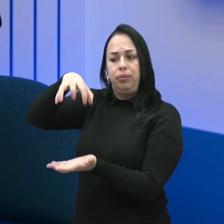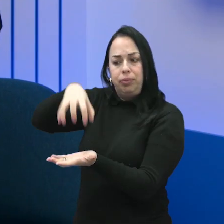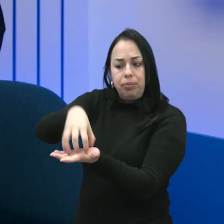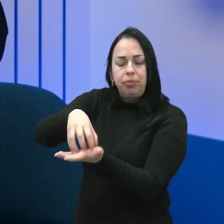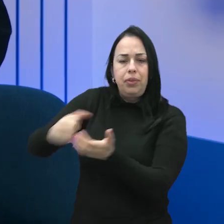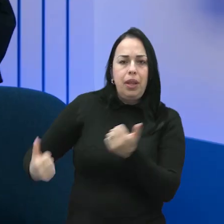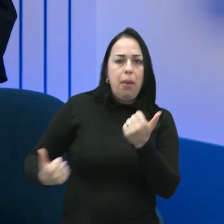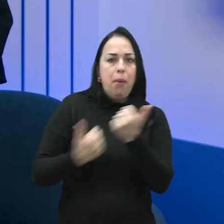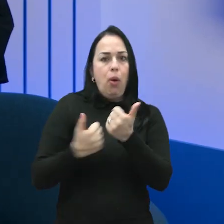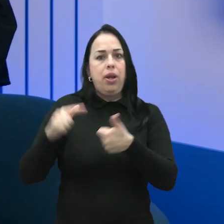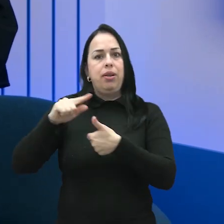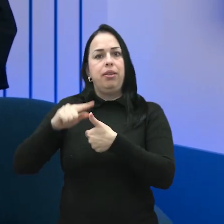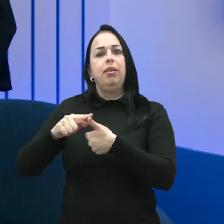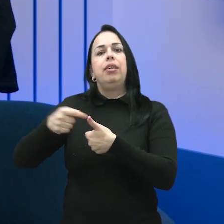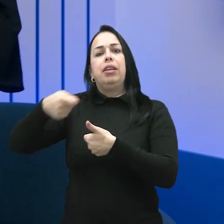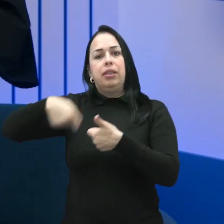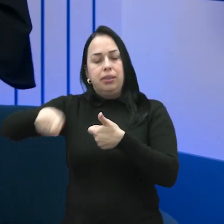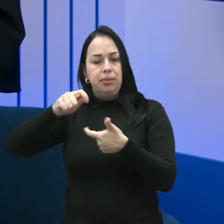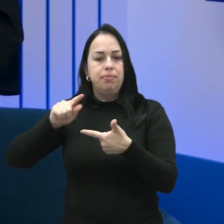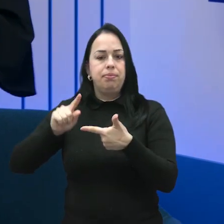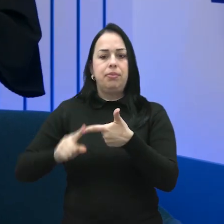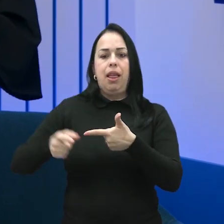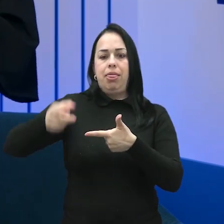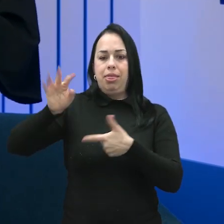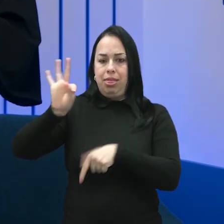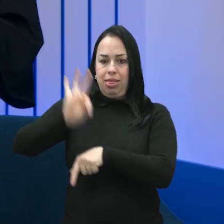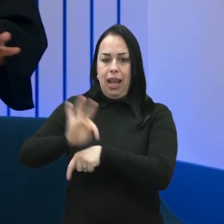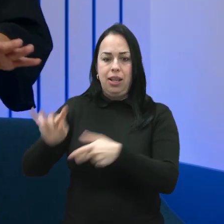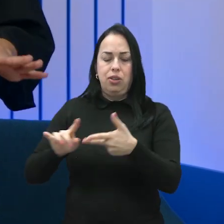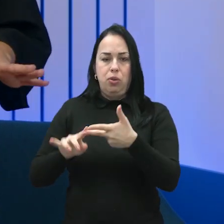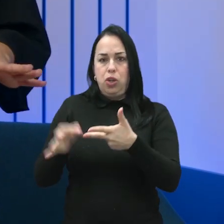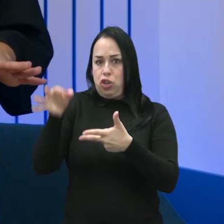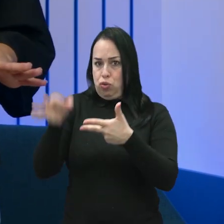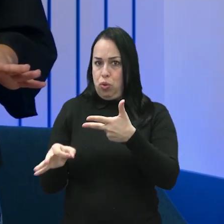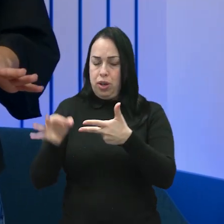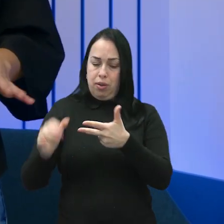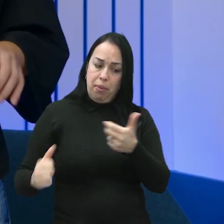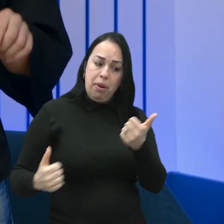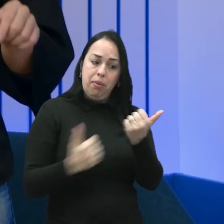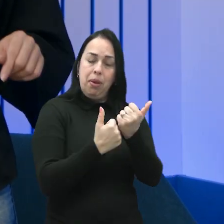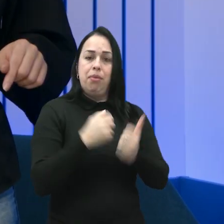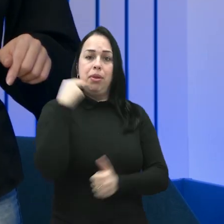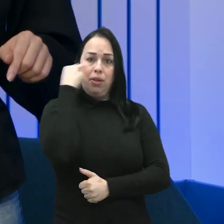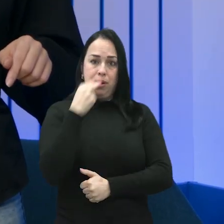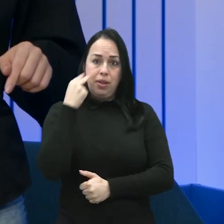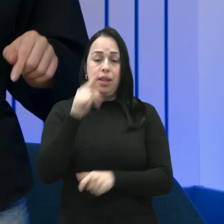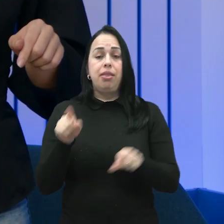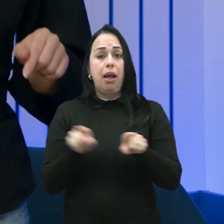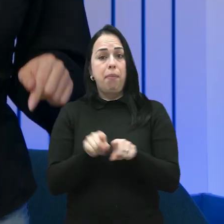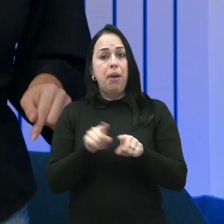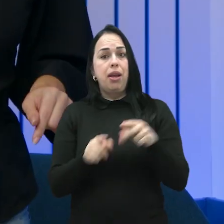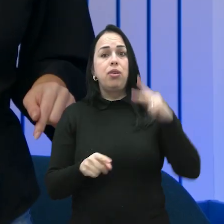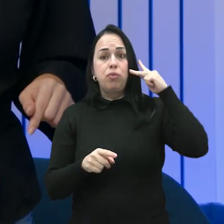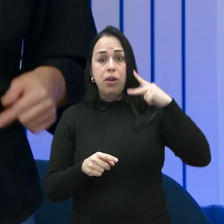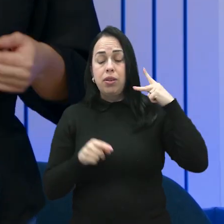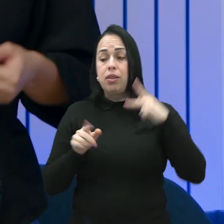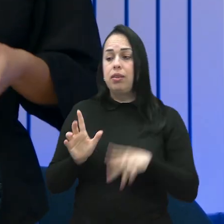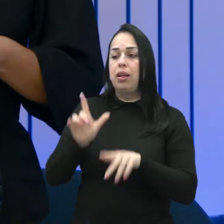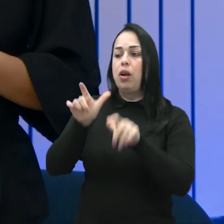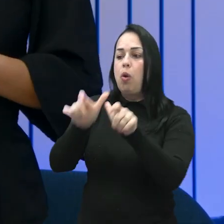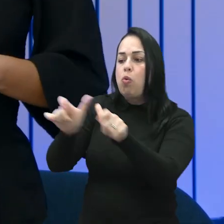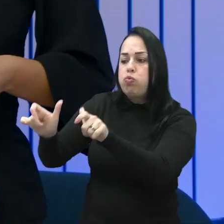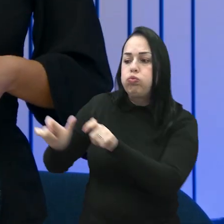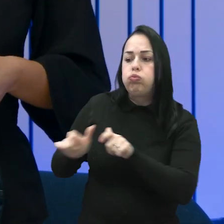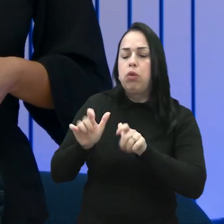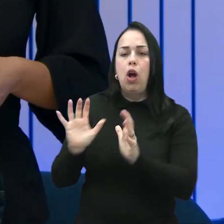apoio técnico, jurídico e administrativo para todo o poder legislativo. Além da atuação dos vereadores, há